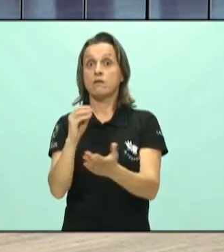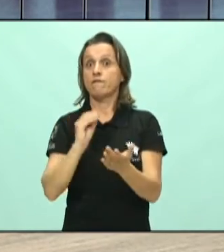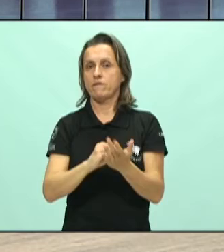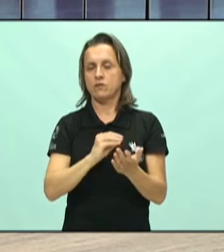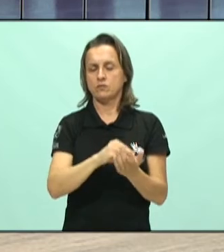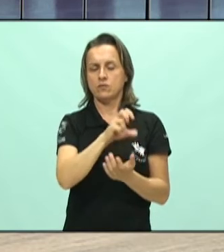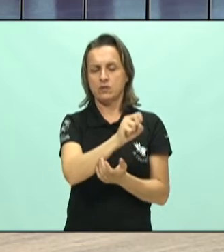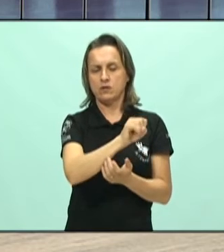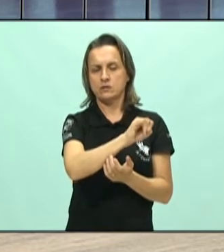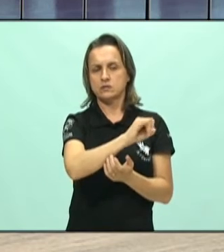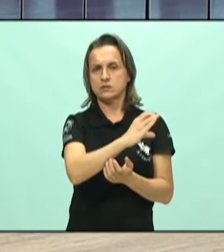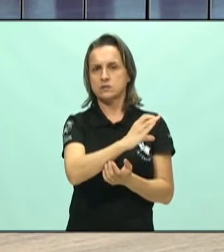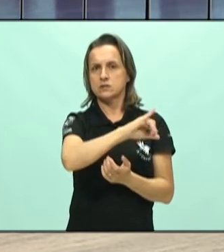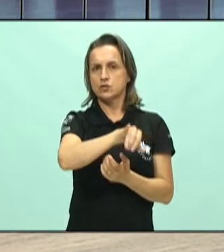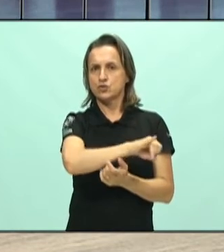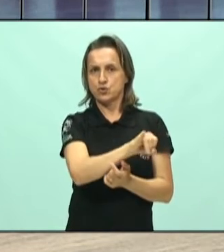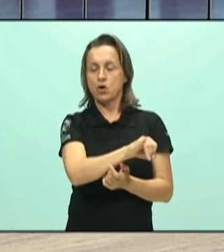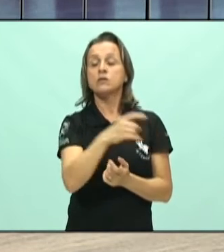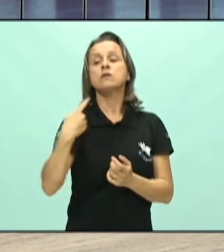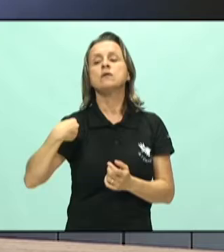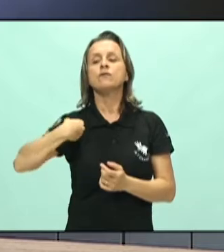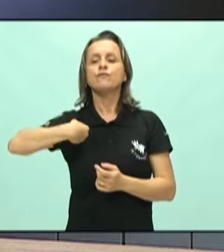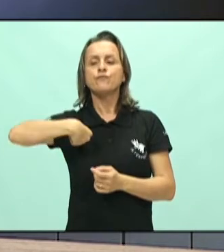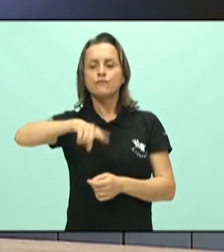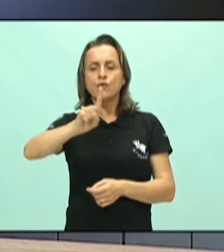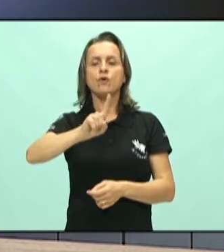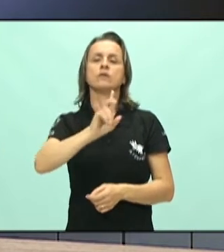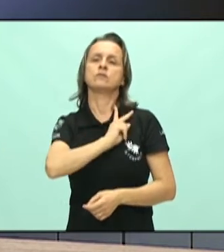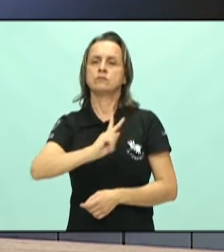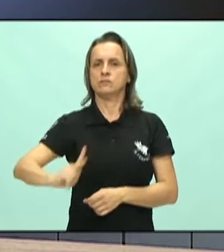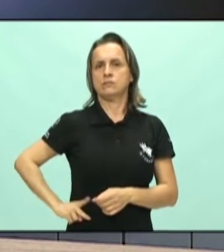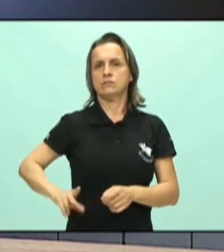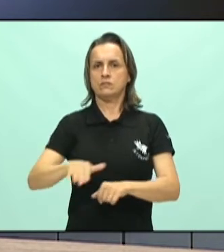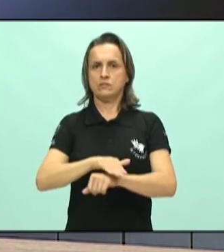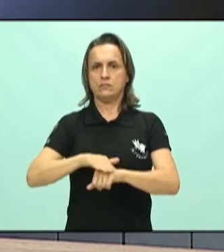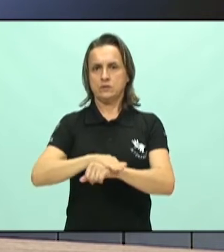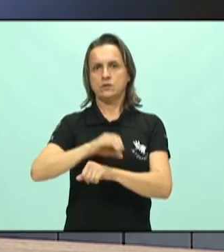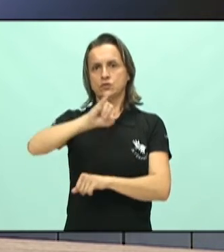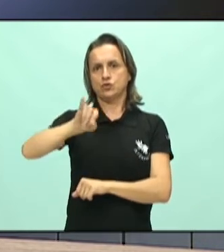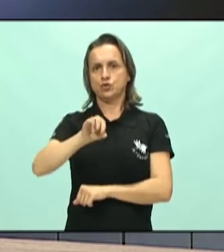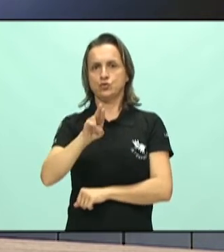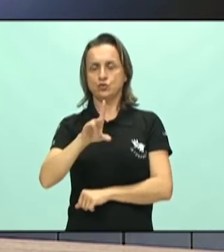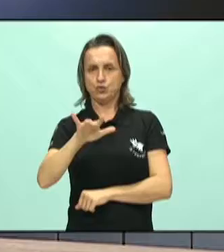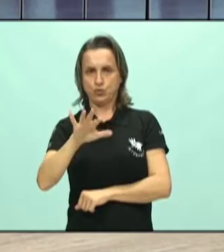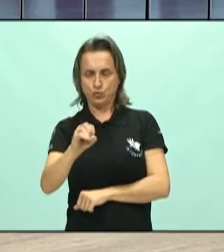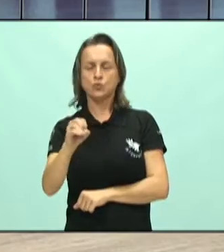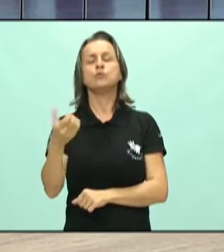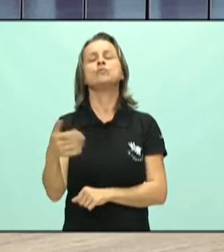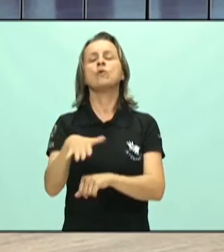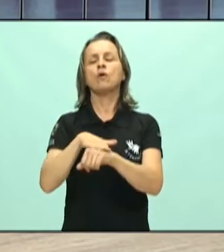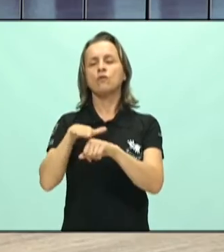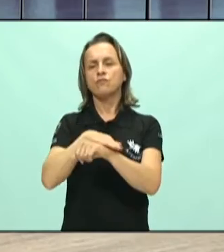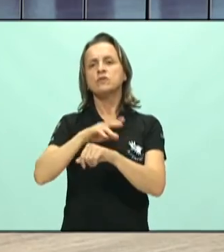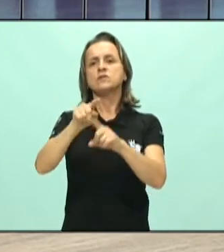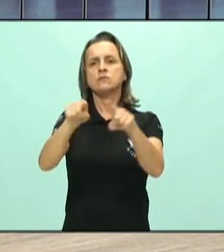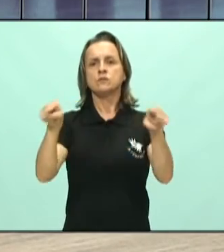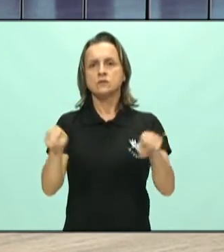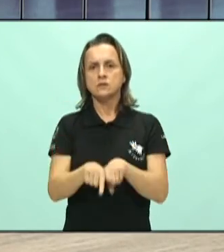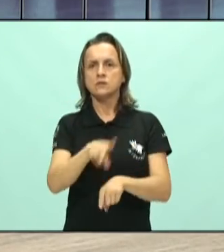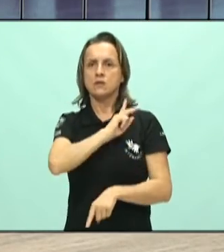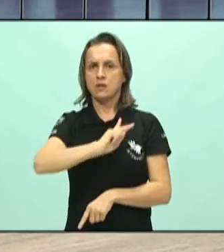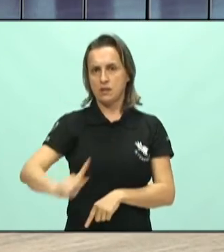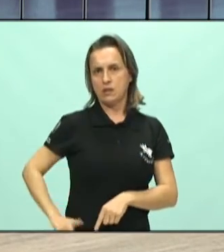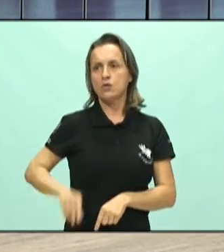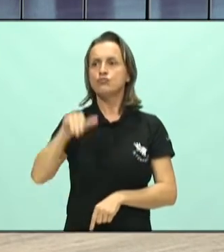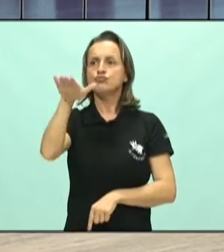foi até a Assembleia, foi recebido pelo presidente, o Júlio, né? O Júlio nos recebeu lá na sala da presidência, chamou 2 deputados, que